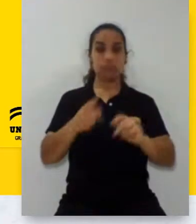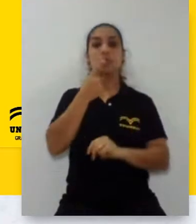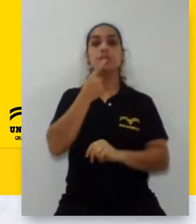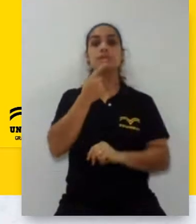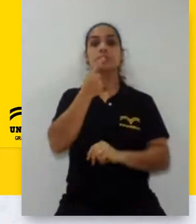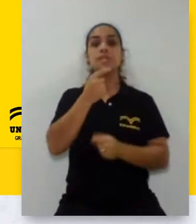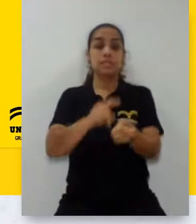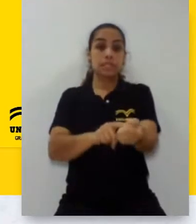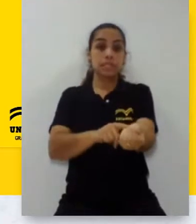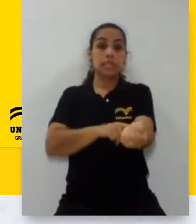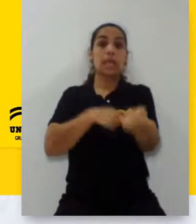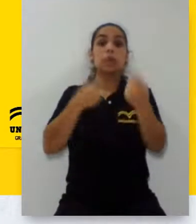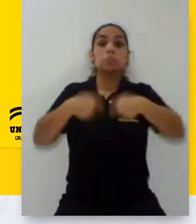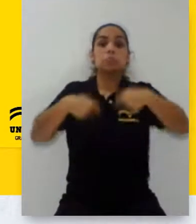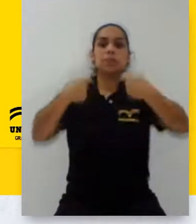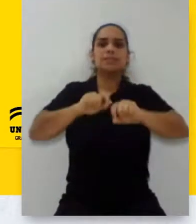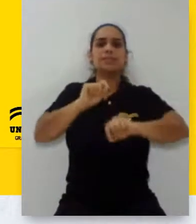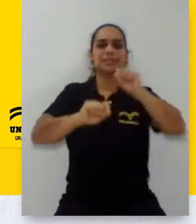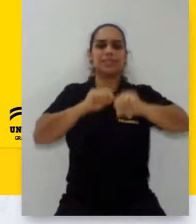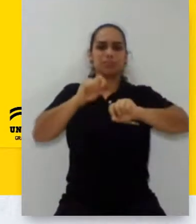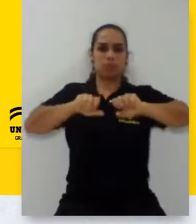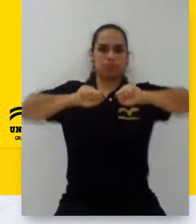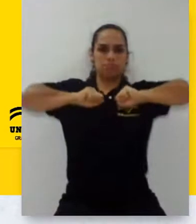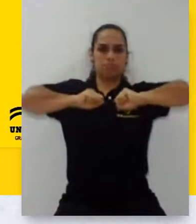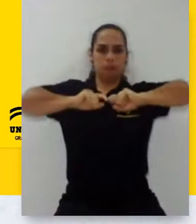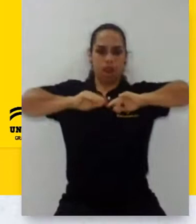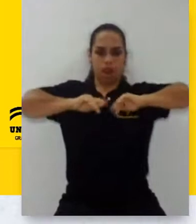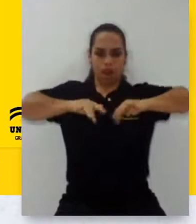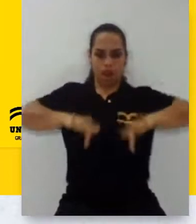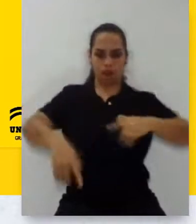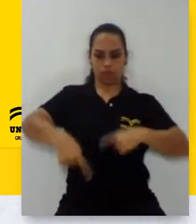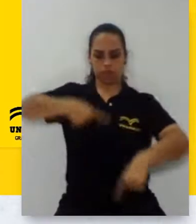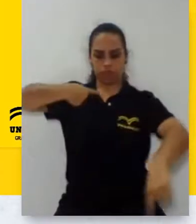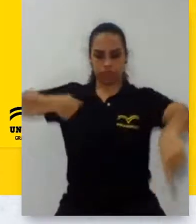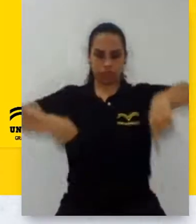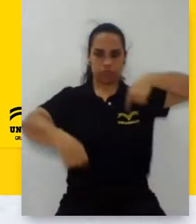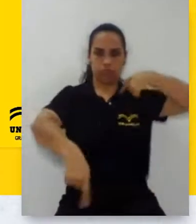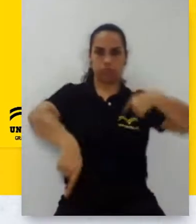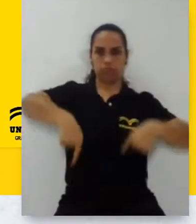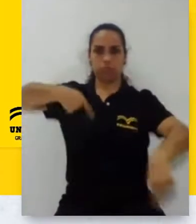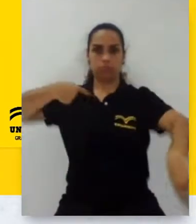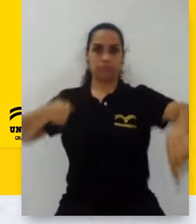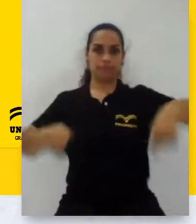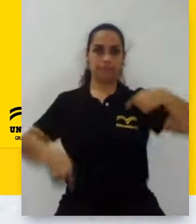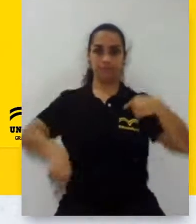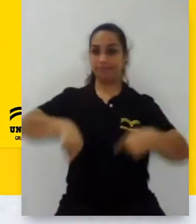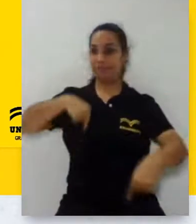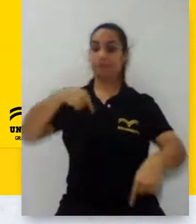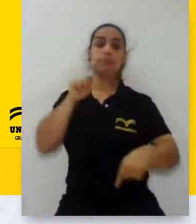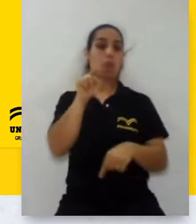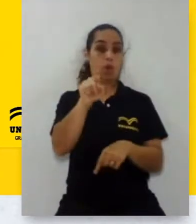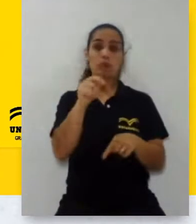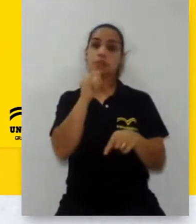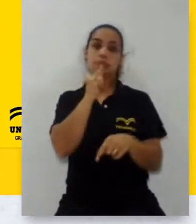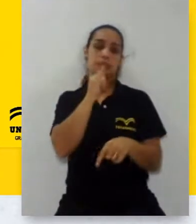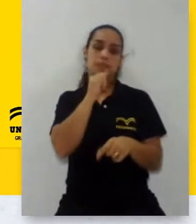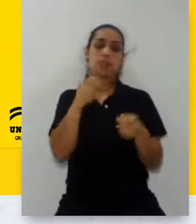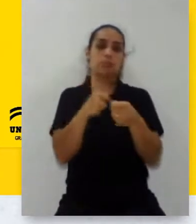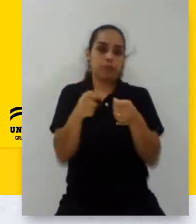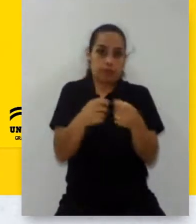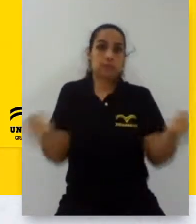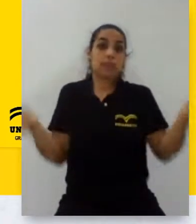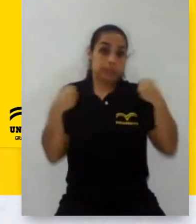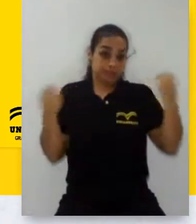músculo que vai estar em atividade quando você estiver fazendo exercício. Então, nós temos, né, esse caminho do oxigênio. E aí ele